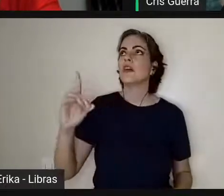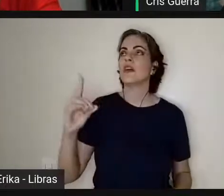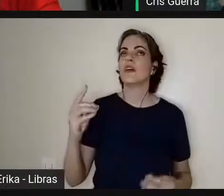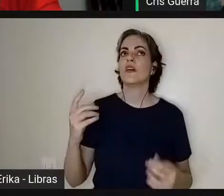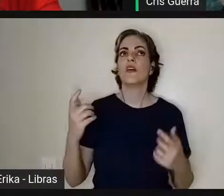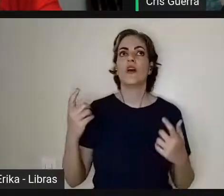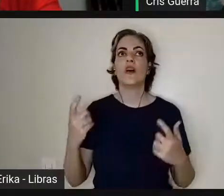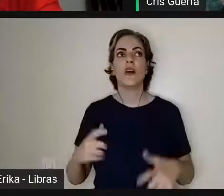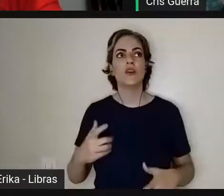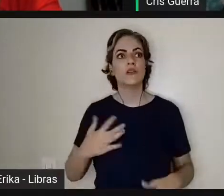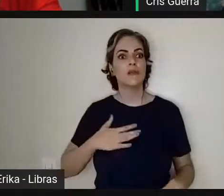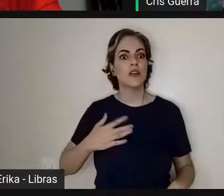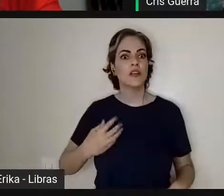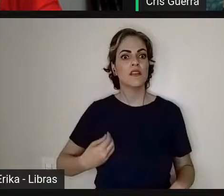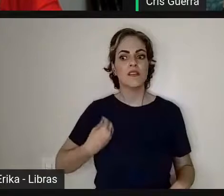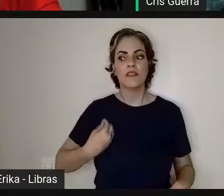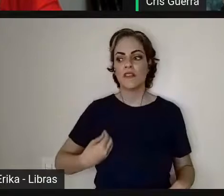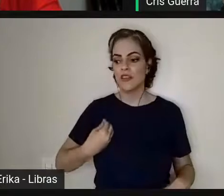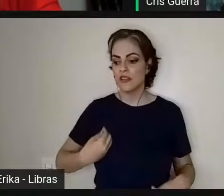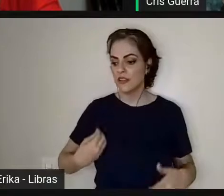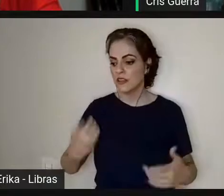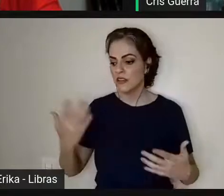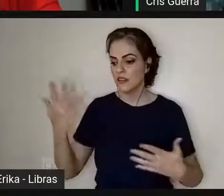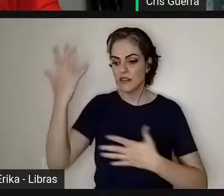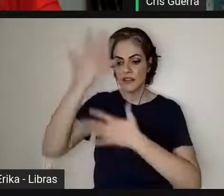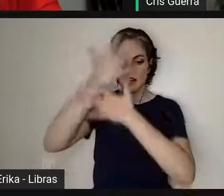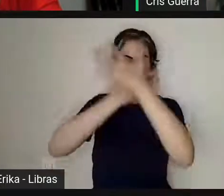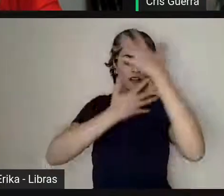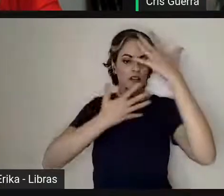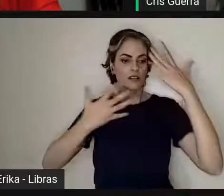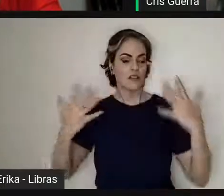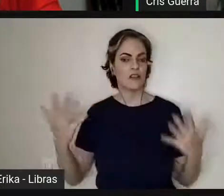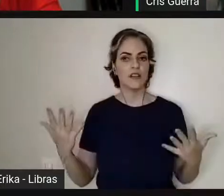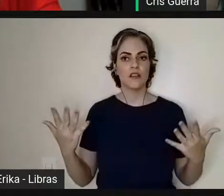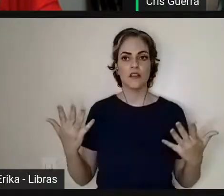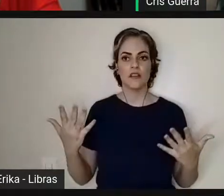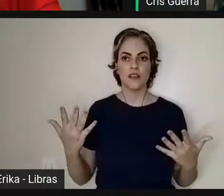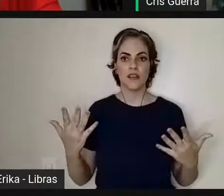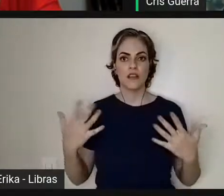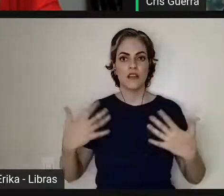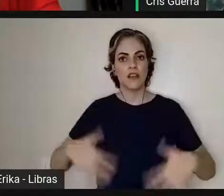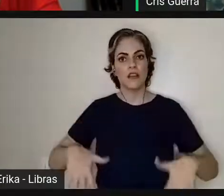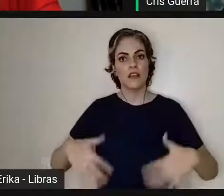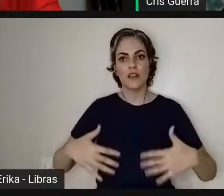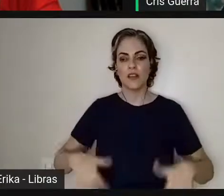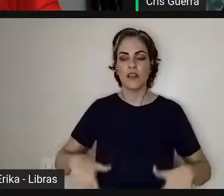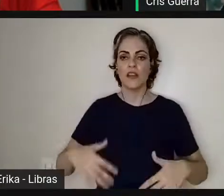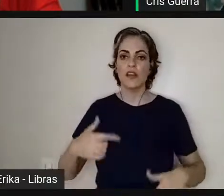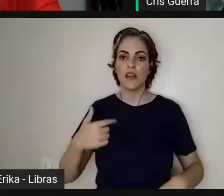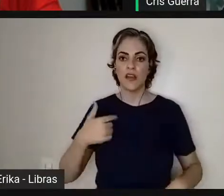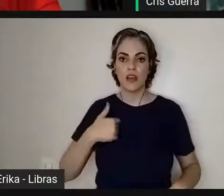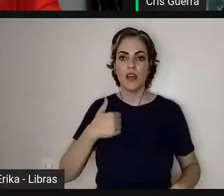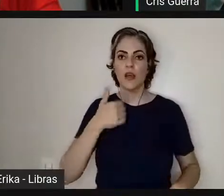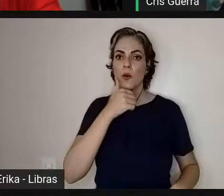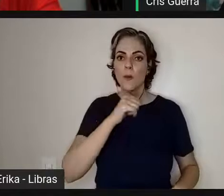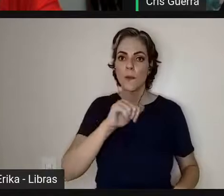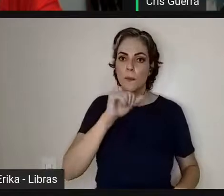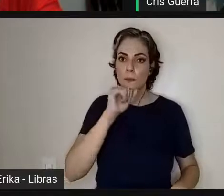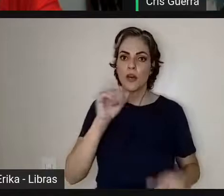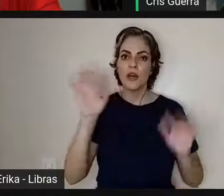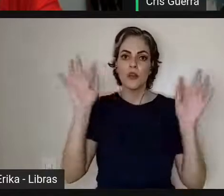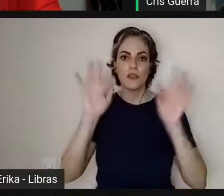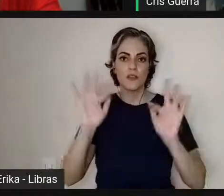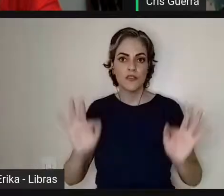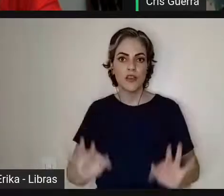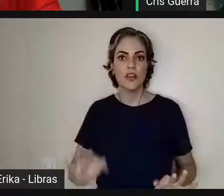para onde eu estava indo não existe mais. E eu tive que me haver com isso, né? Porque eu era a mãe mais feliz, eu estava louca para